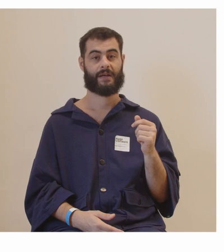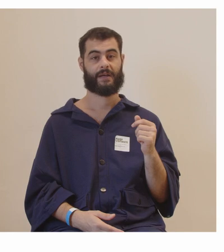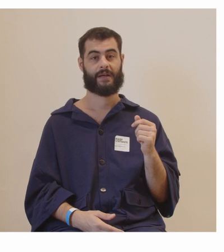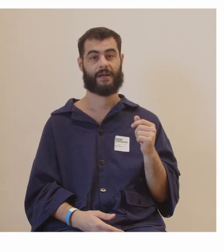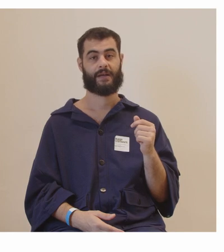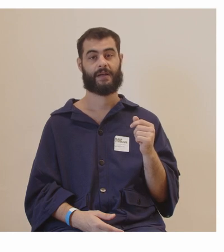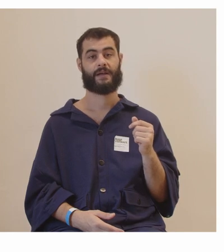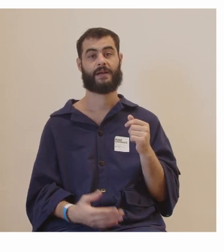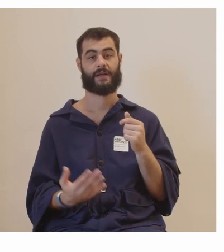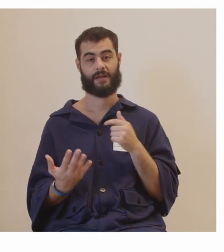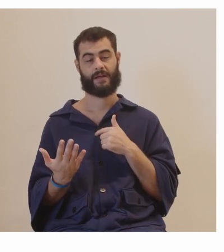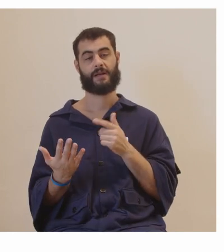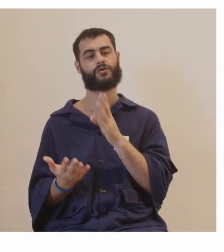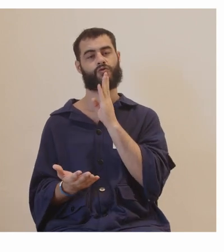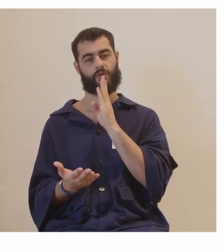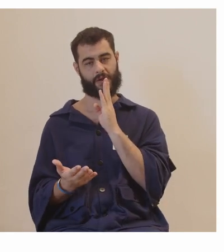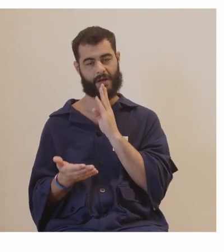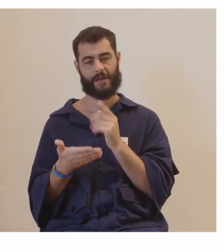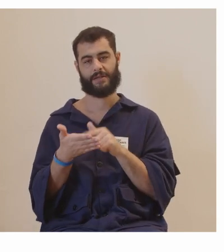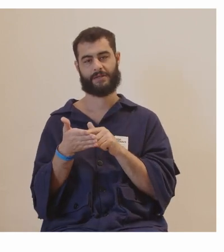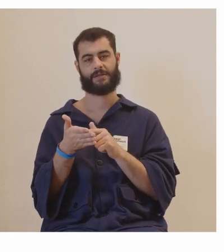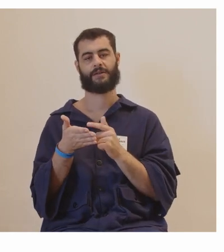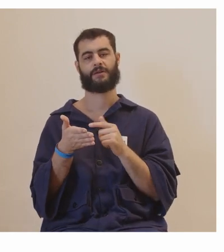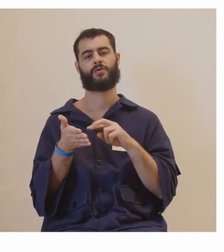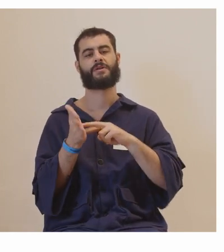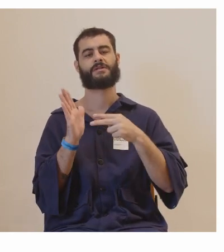por essa literatura simbolista, né,